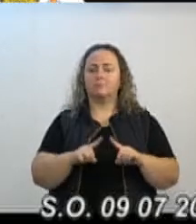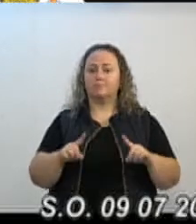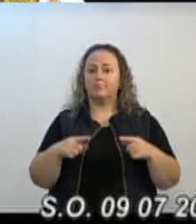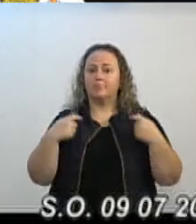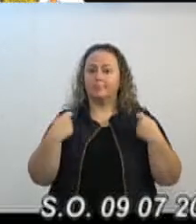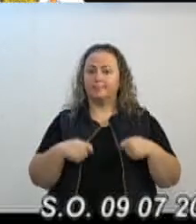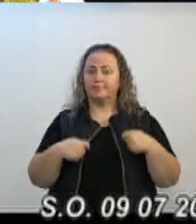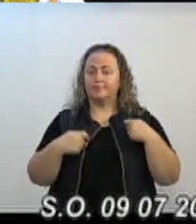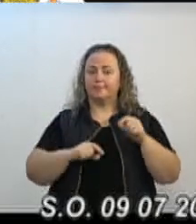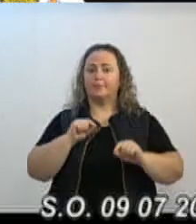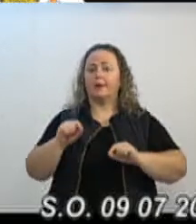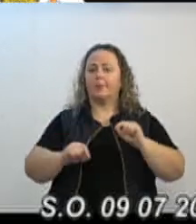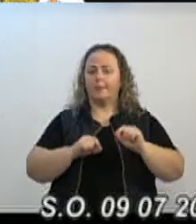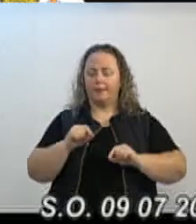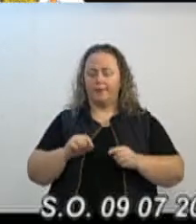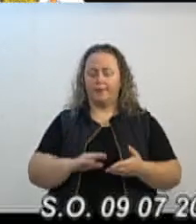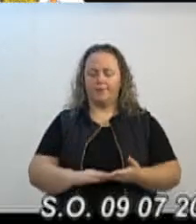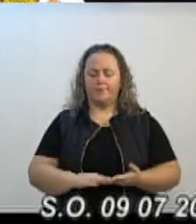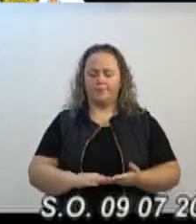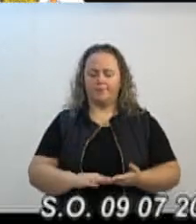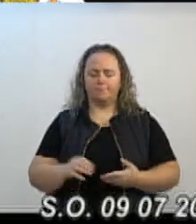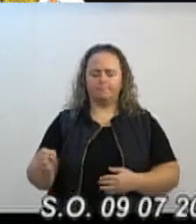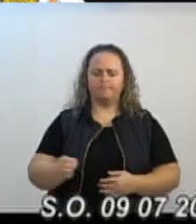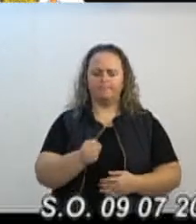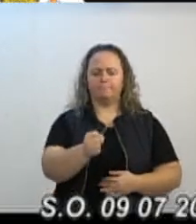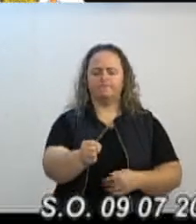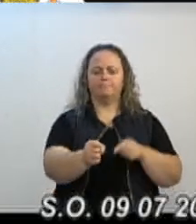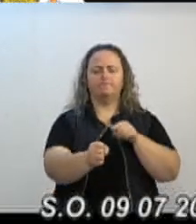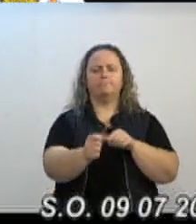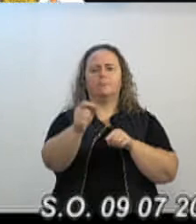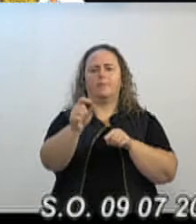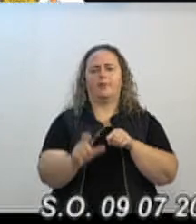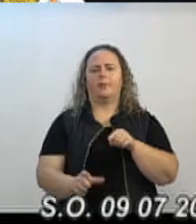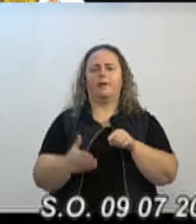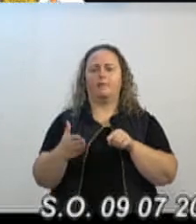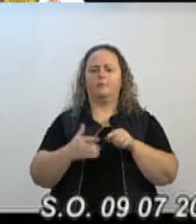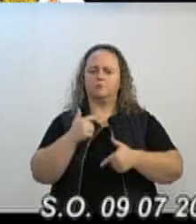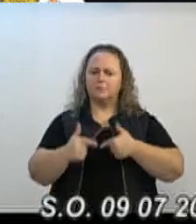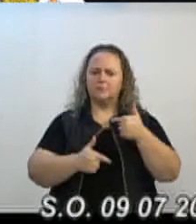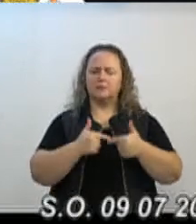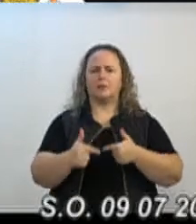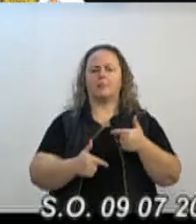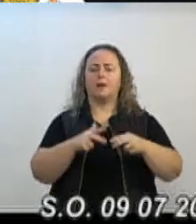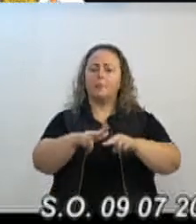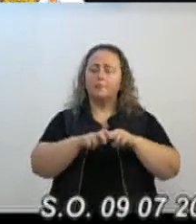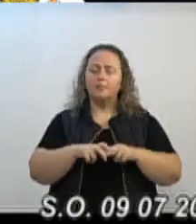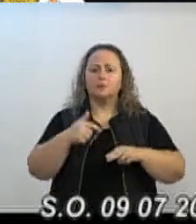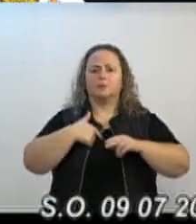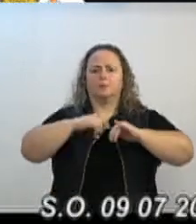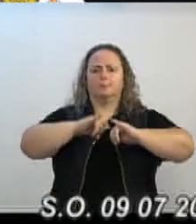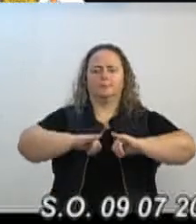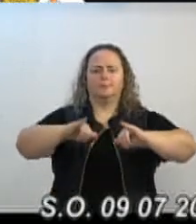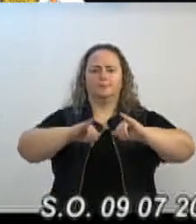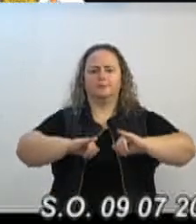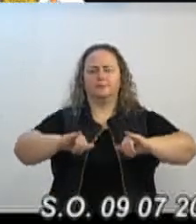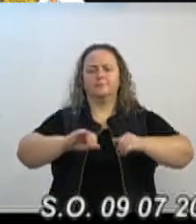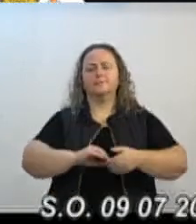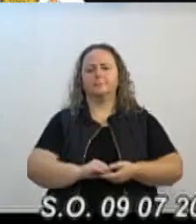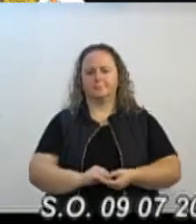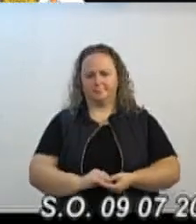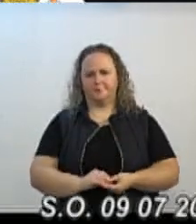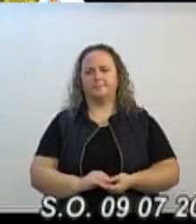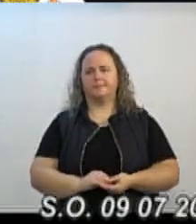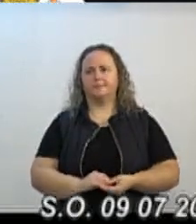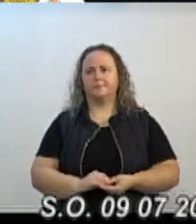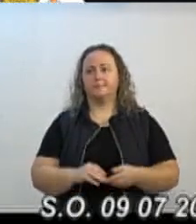agora, o homem público tem que estar na linha de frente. Nós precisamos aqui trabalhar na linha de frente, é isso que eu venho pregando, e é isso que eu vou fazer. Agora, eu